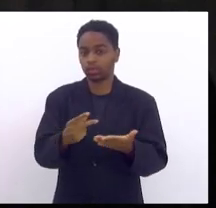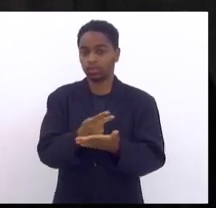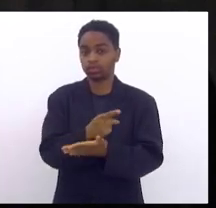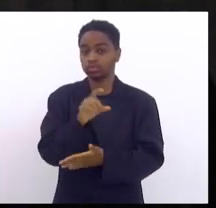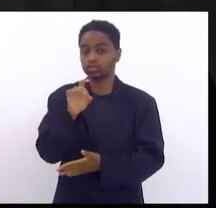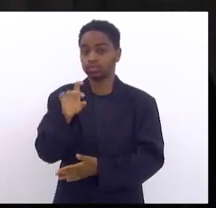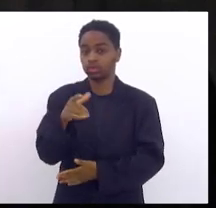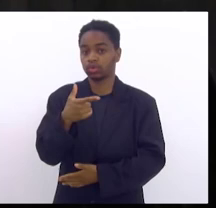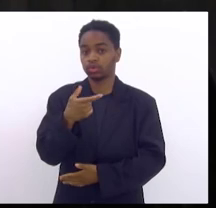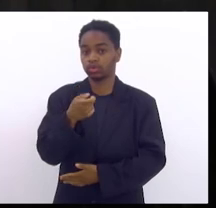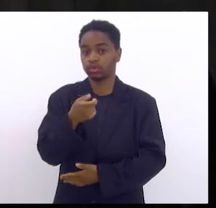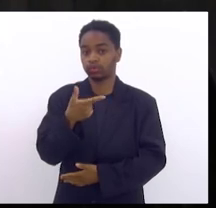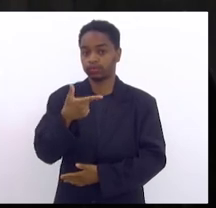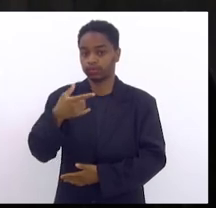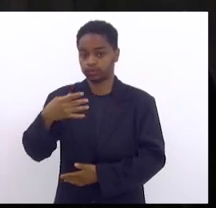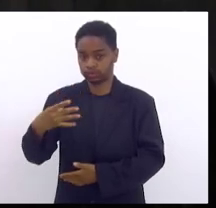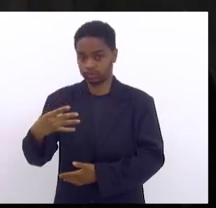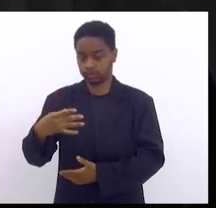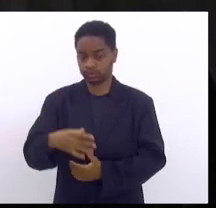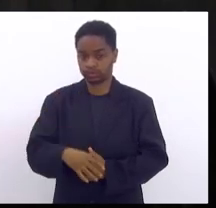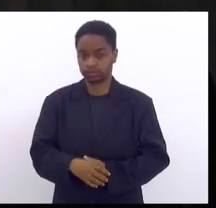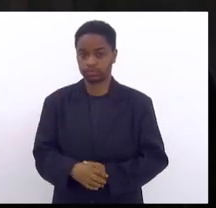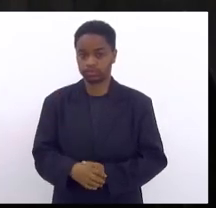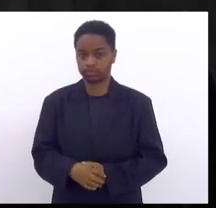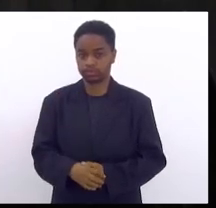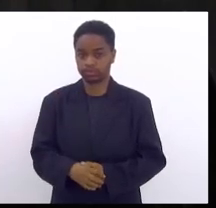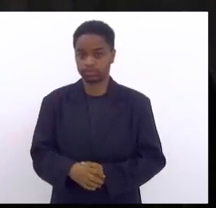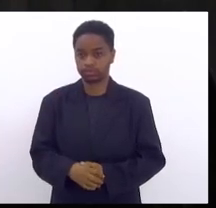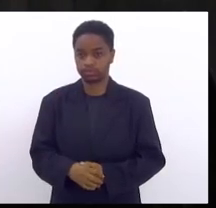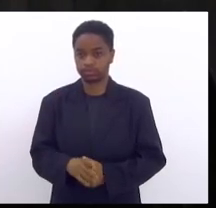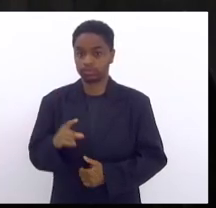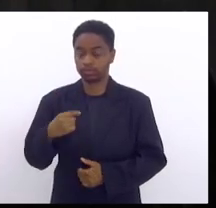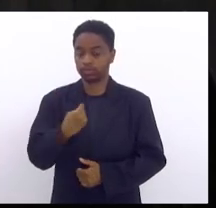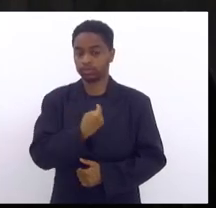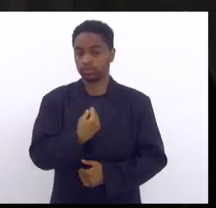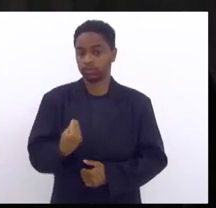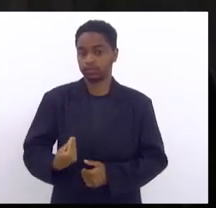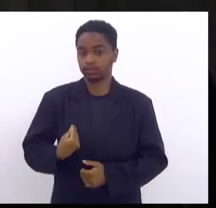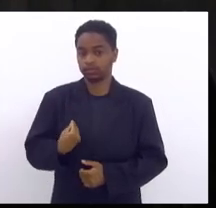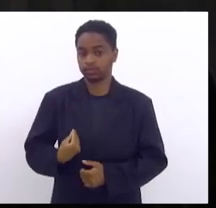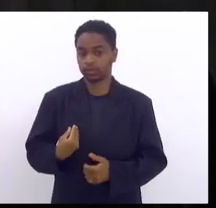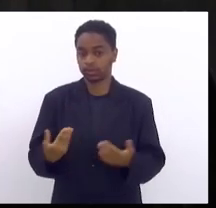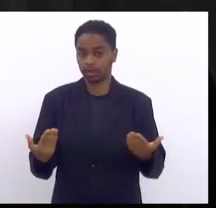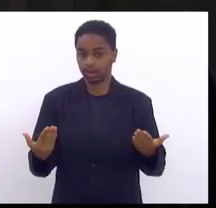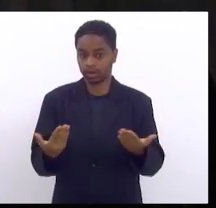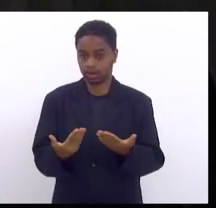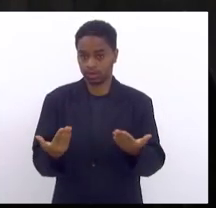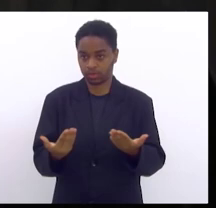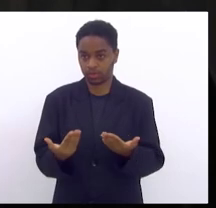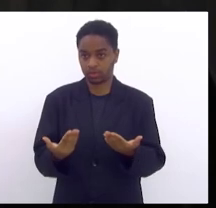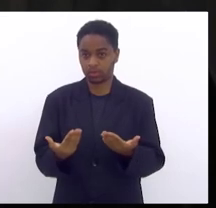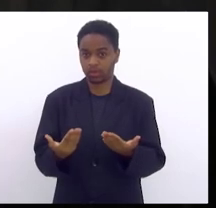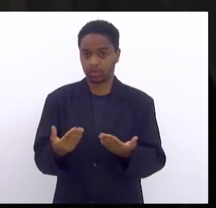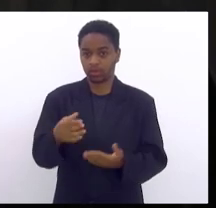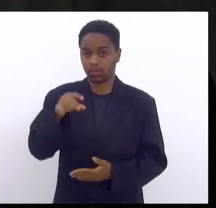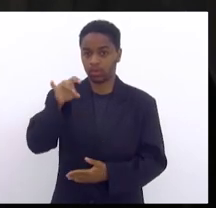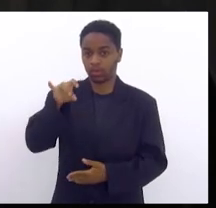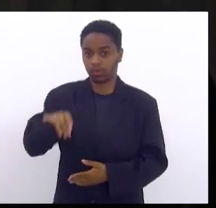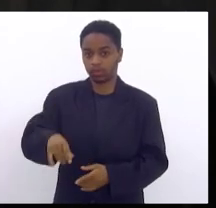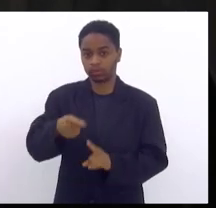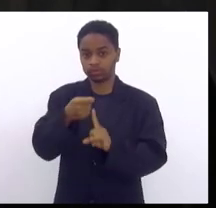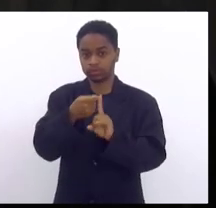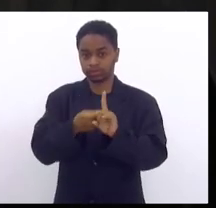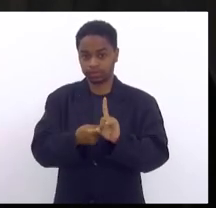em 2024. Nós estamos vivendo ainda o último mês